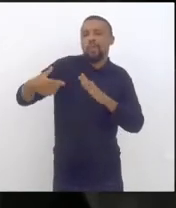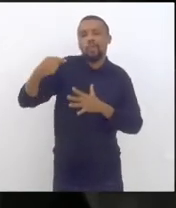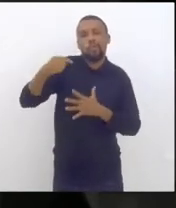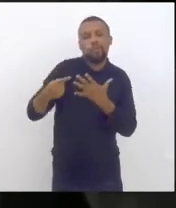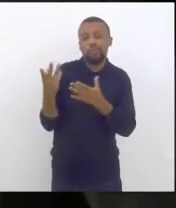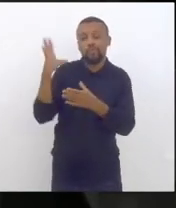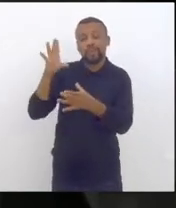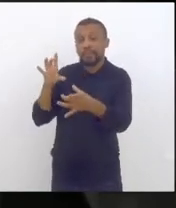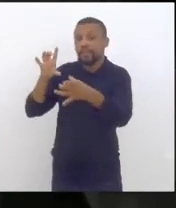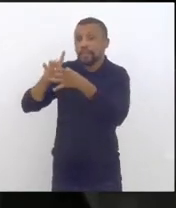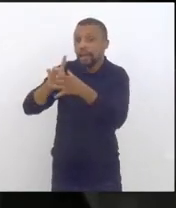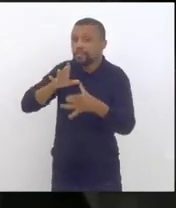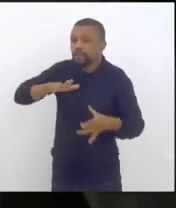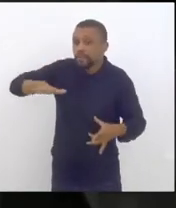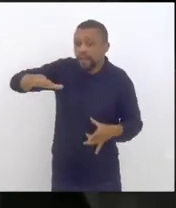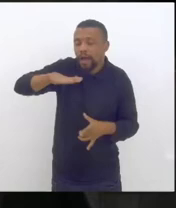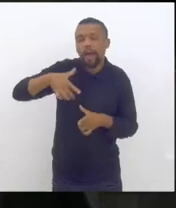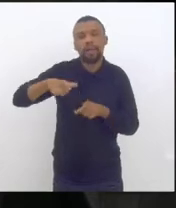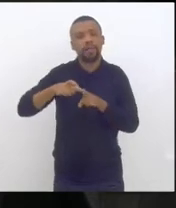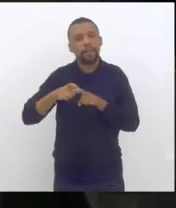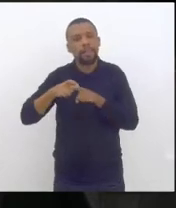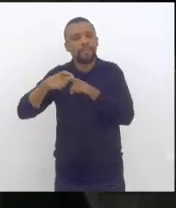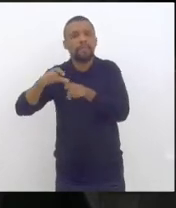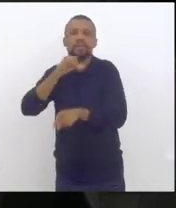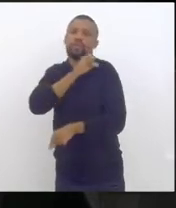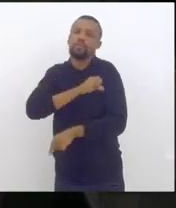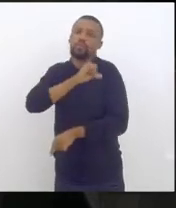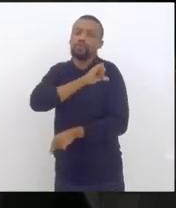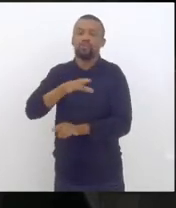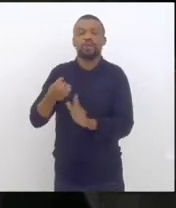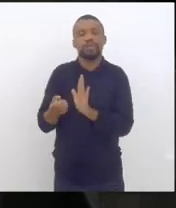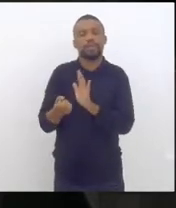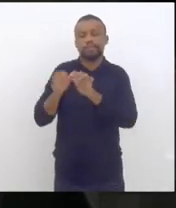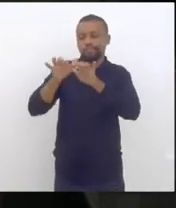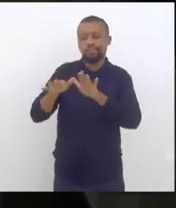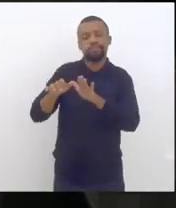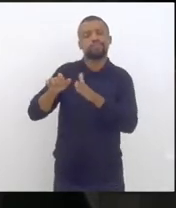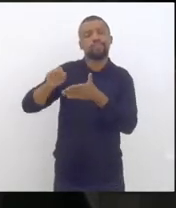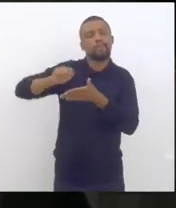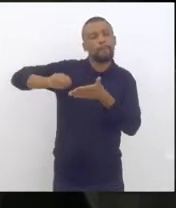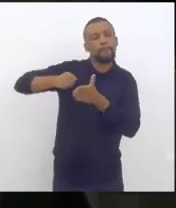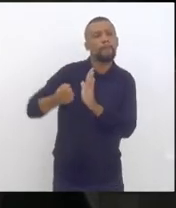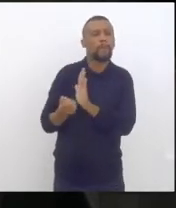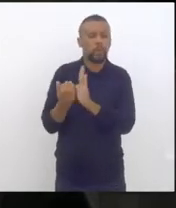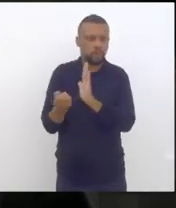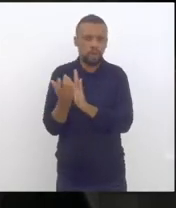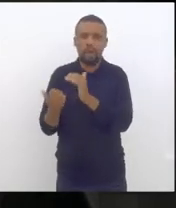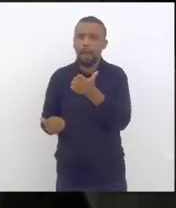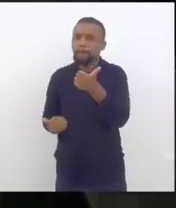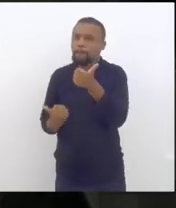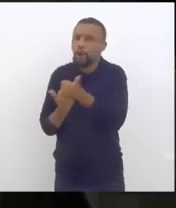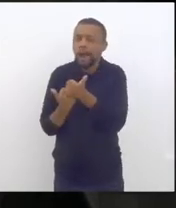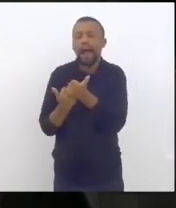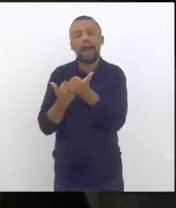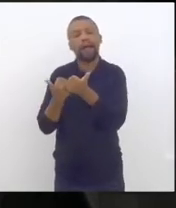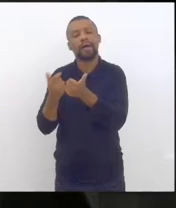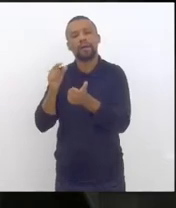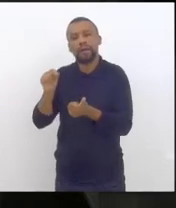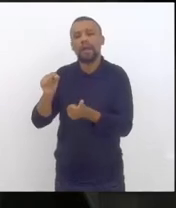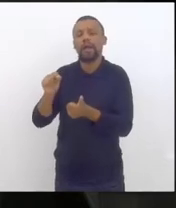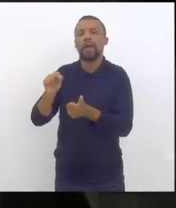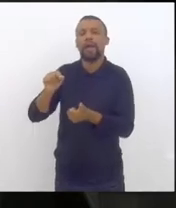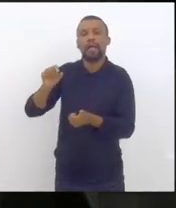das periferias do Rio de Janeiro e essa produção precisa ser apoiada as linhas de crédito para a produção